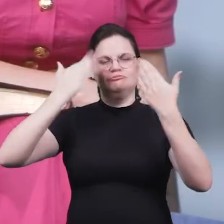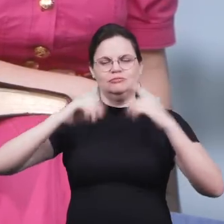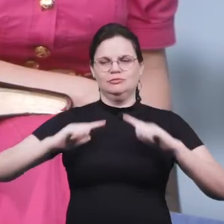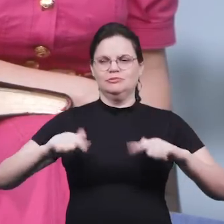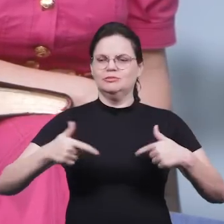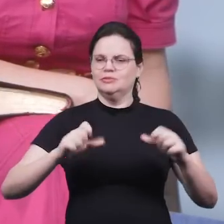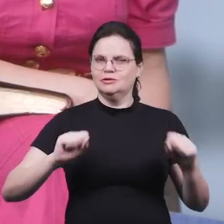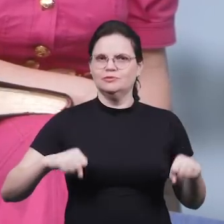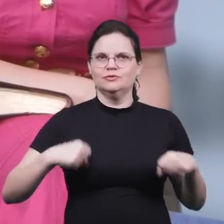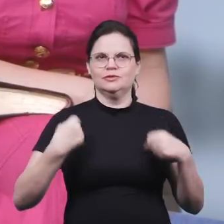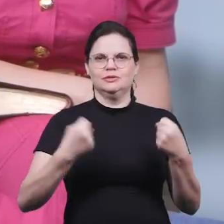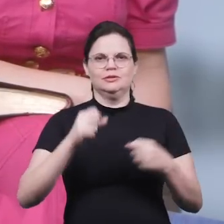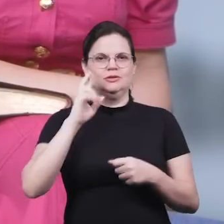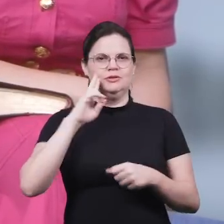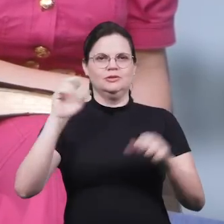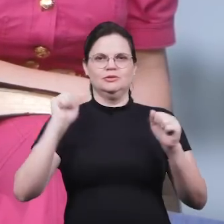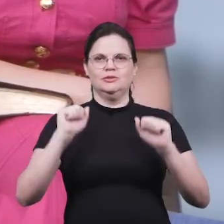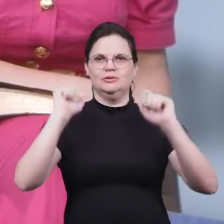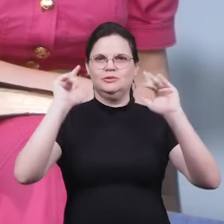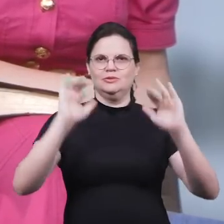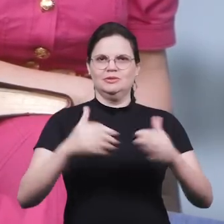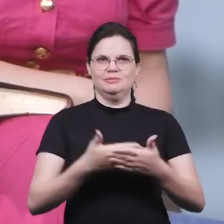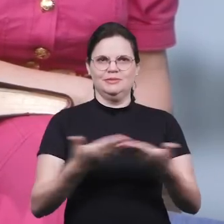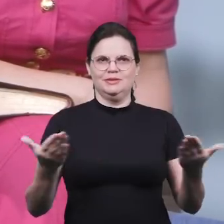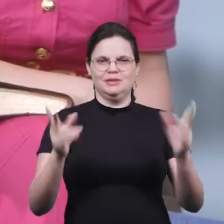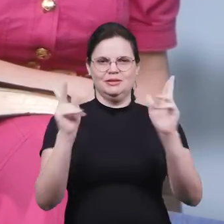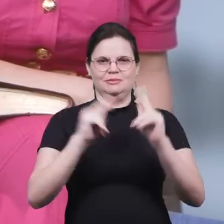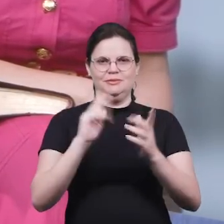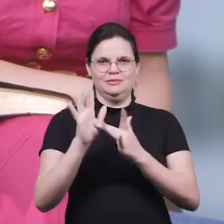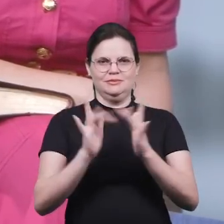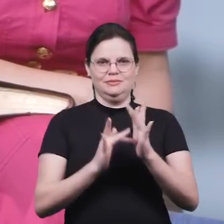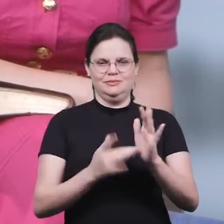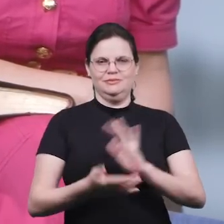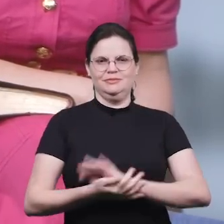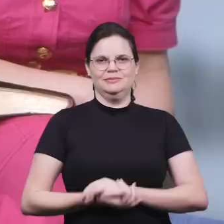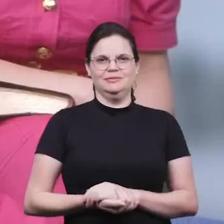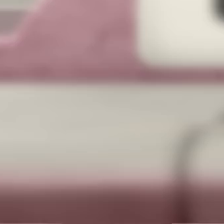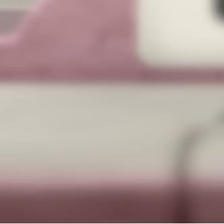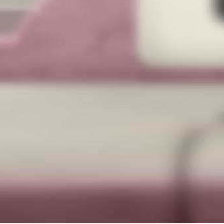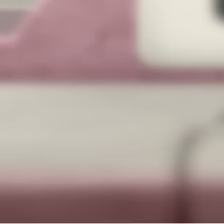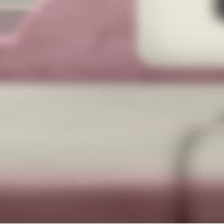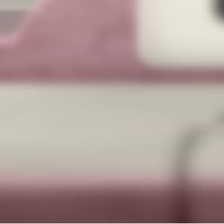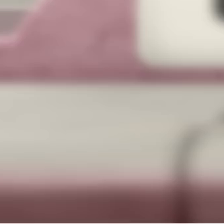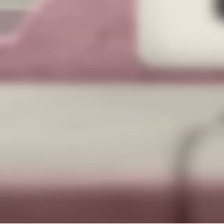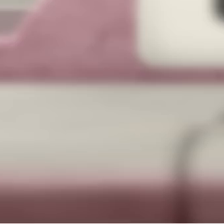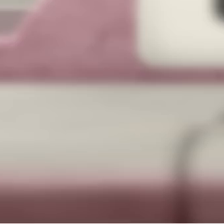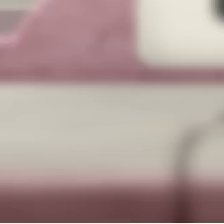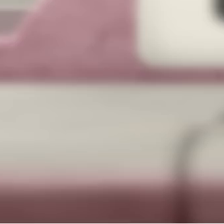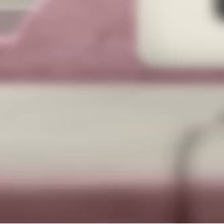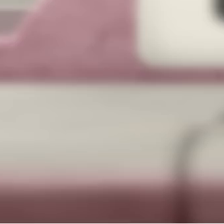nós. Que o Senhor nos abençoe grandemente. A paz do Senhor Jesus.